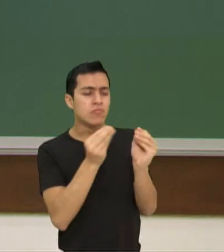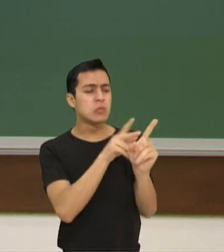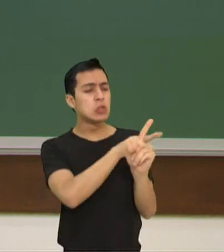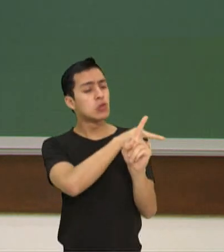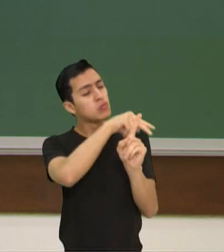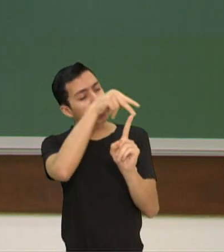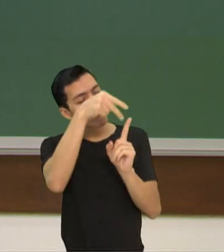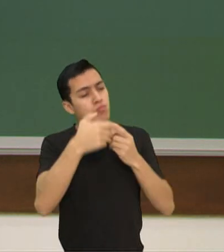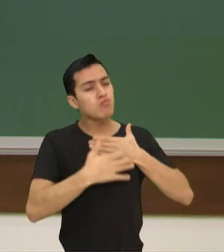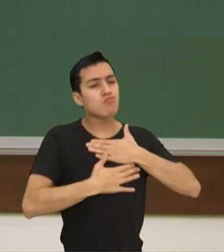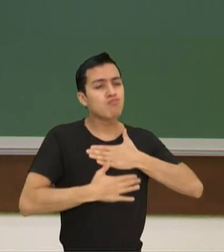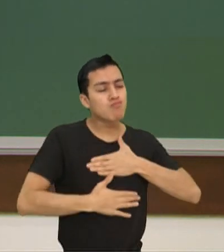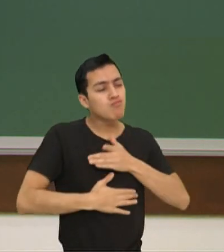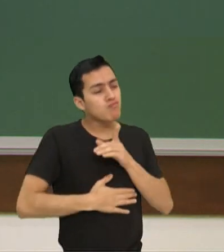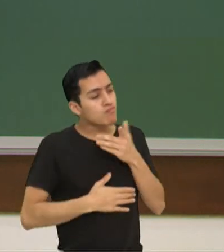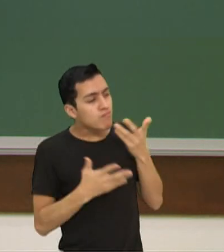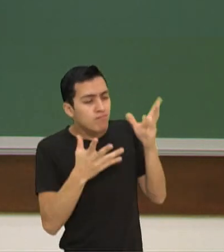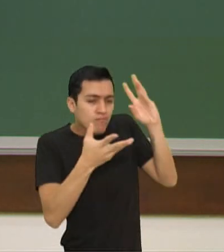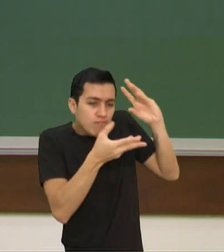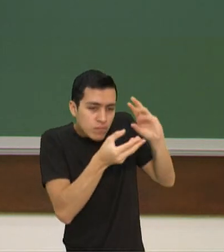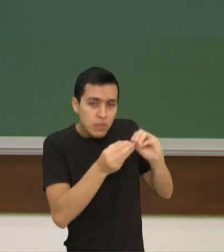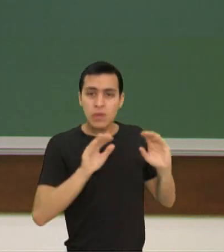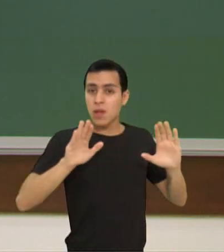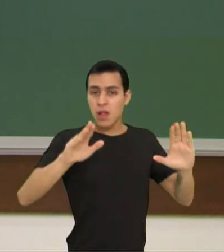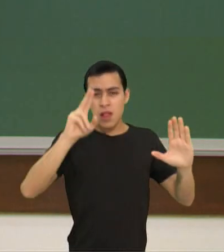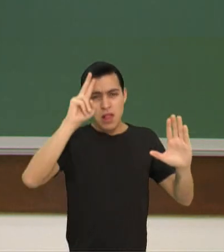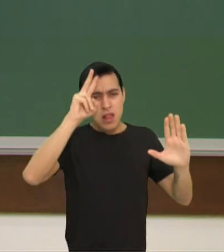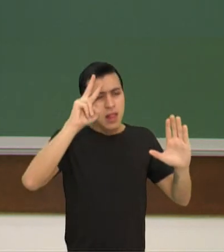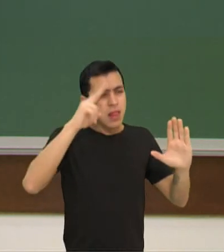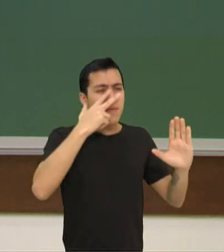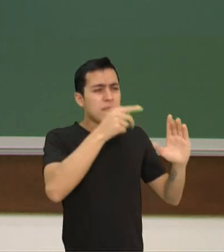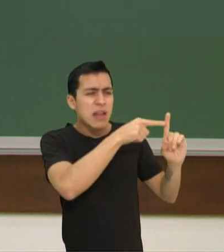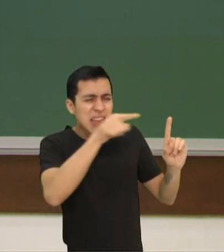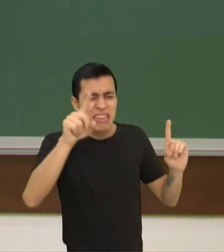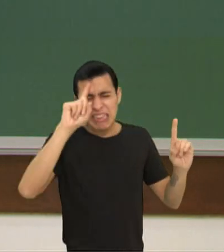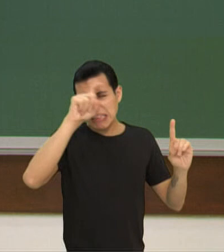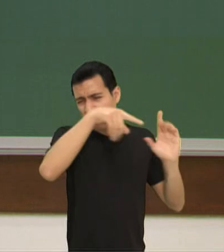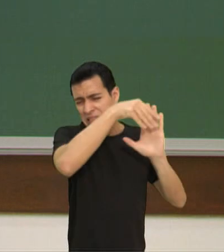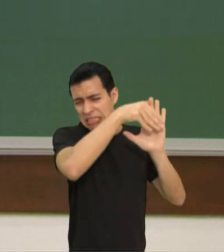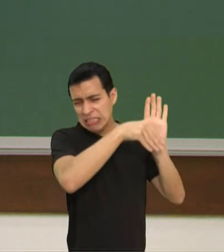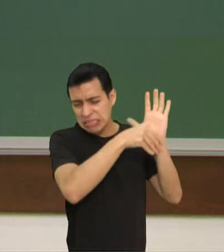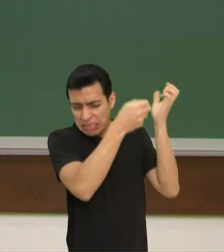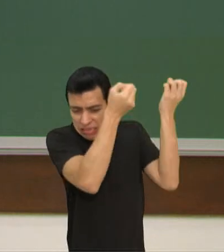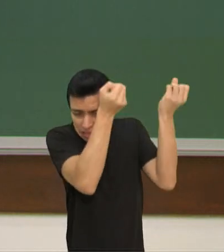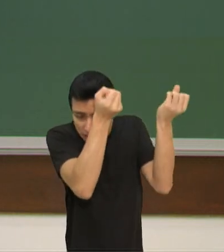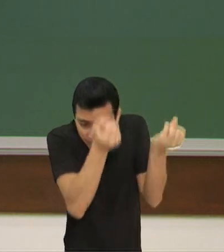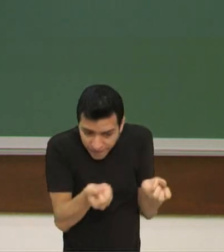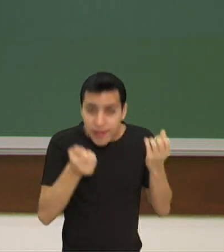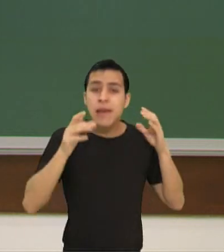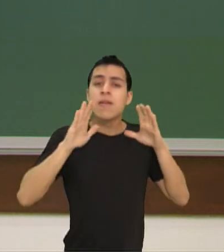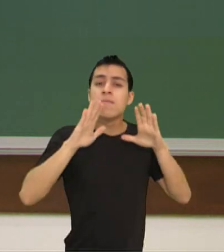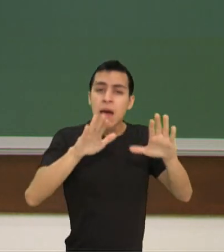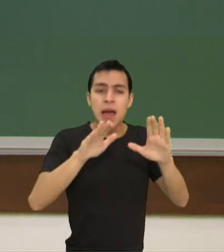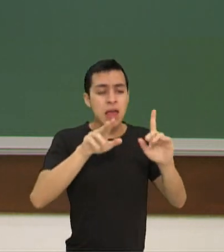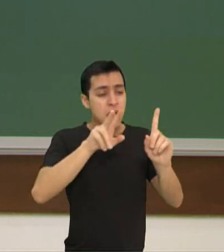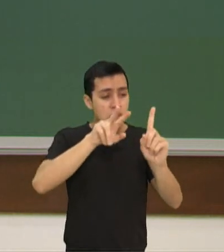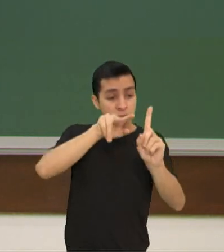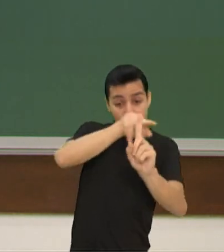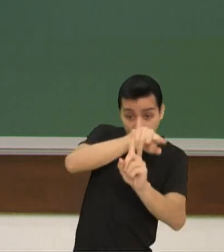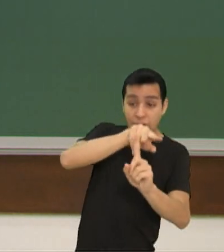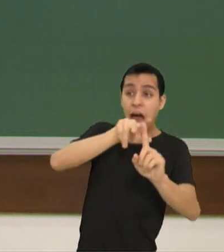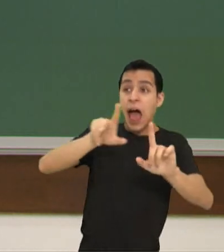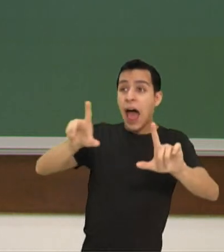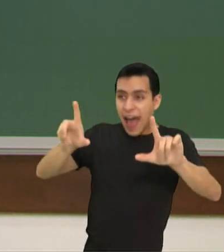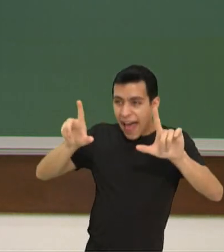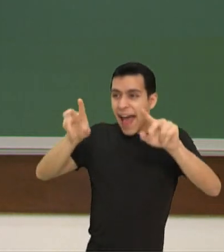mais tranquilo. Então a história, por mais difícil que possa parecer o conteúdo, gente, sempre tem um outro tipo de narrativa. Então